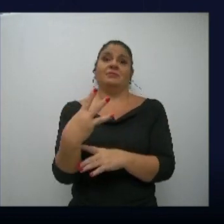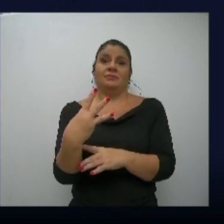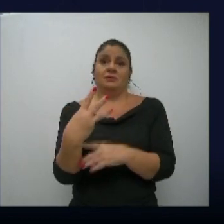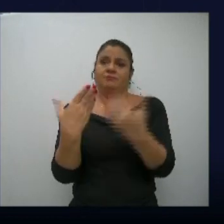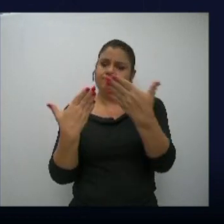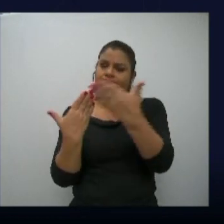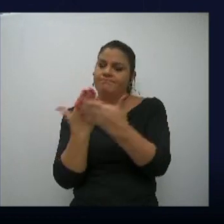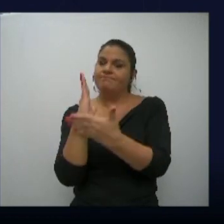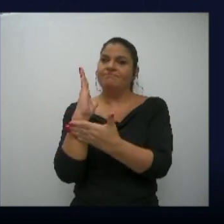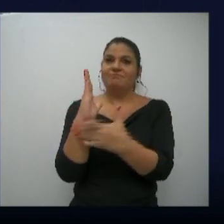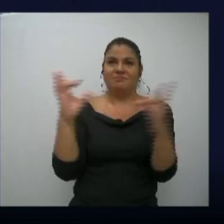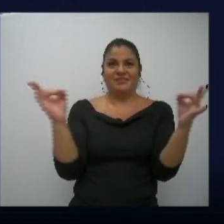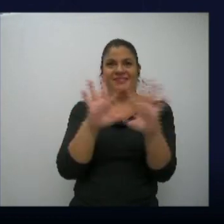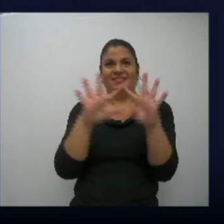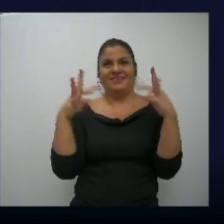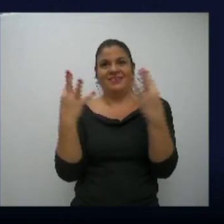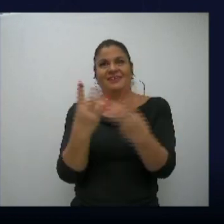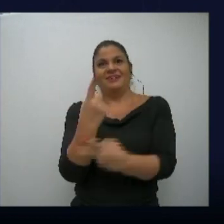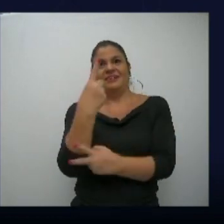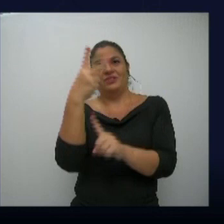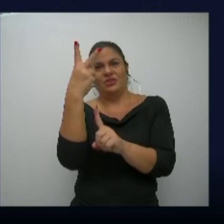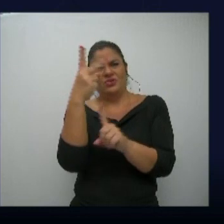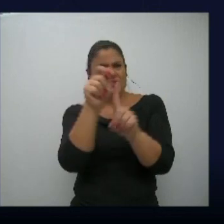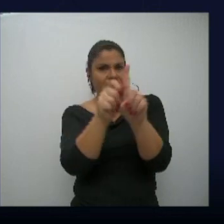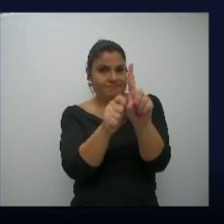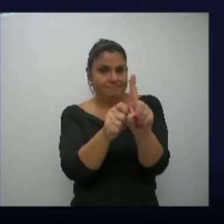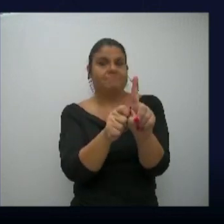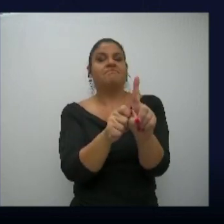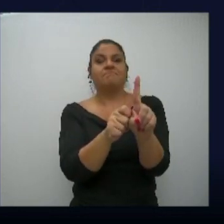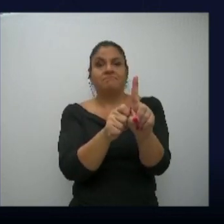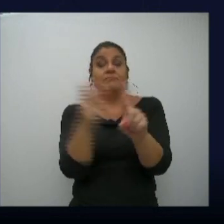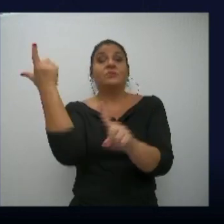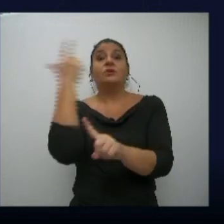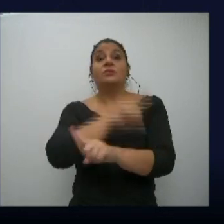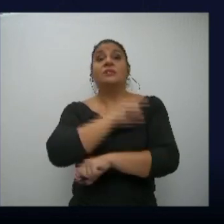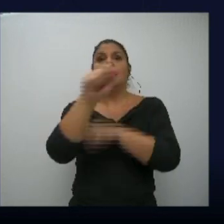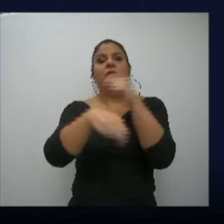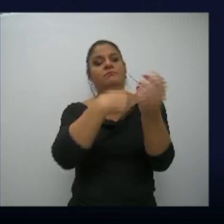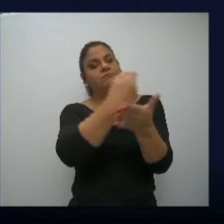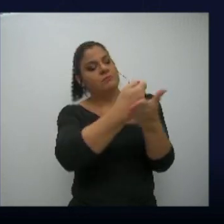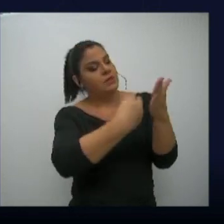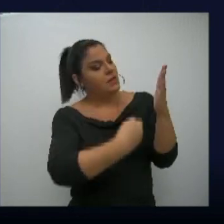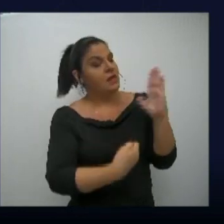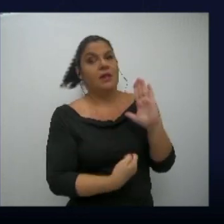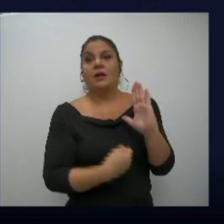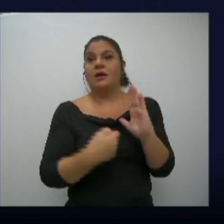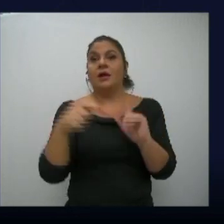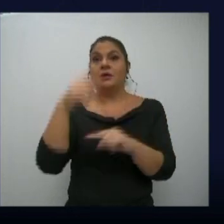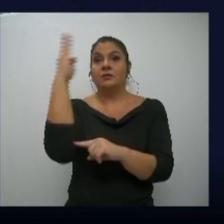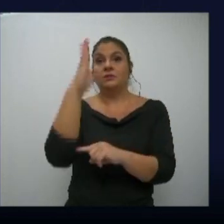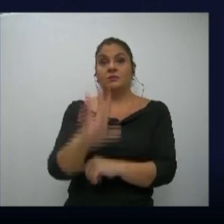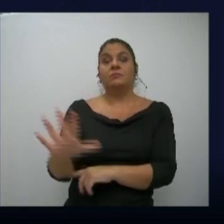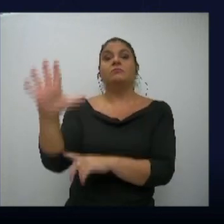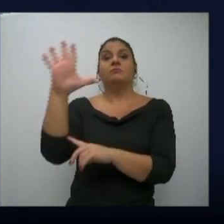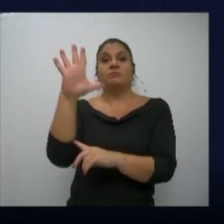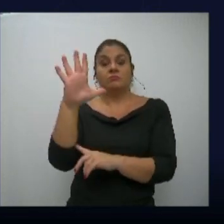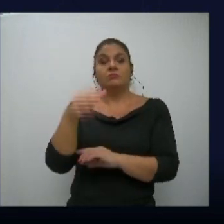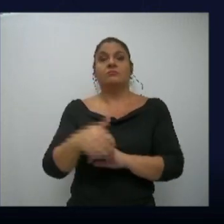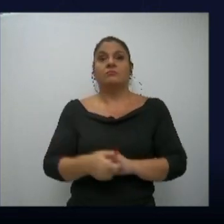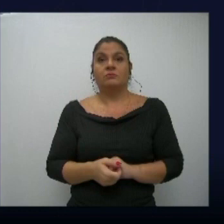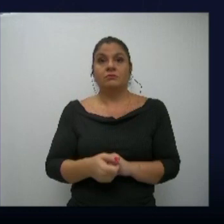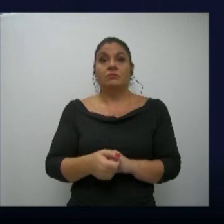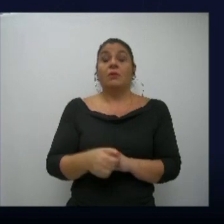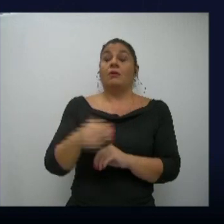ultrapassar a nossa quarentena que estão com 12 meses já a gente consegue estar o nosso a nossa ação aqui no Brasil via